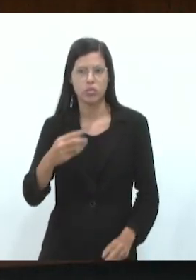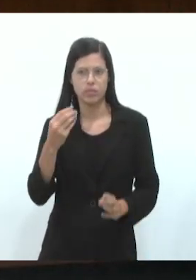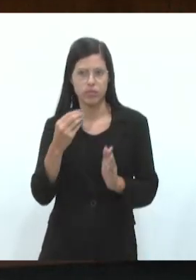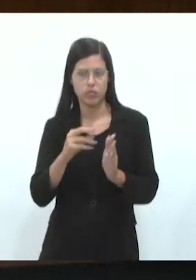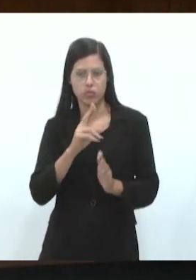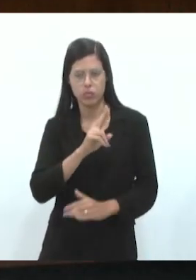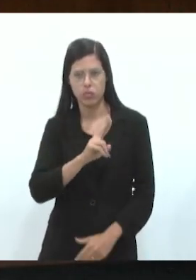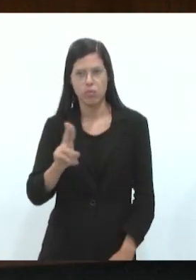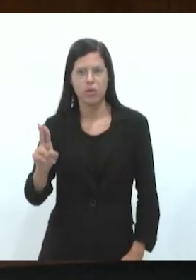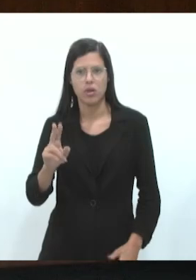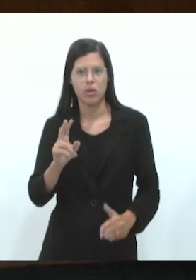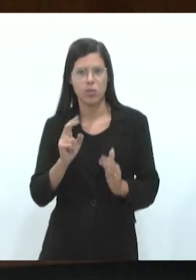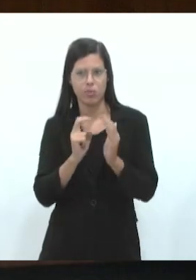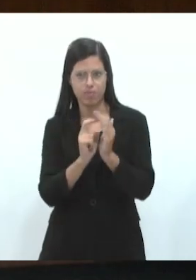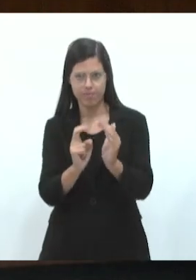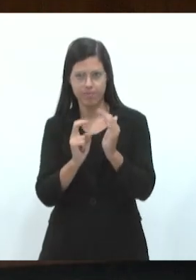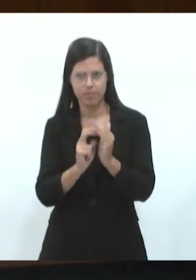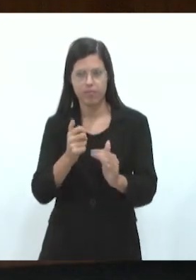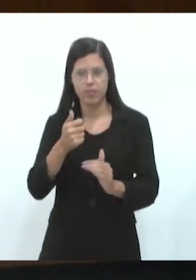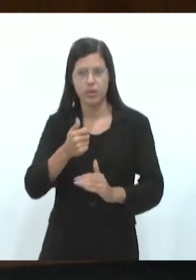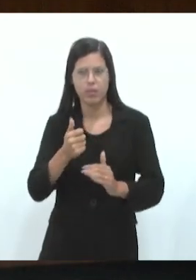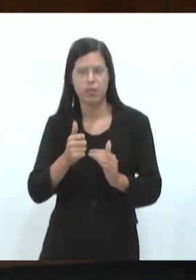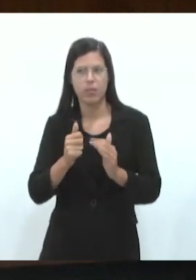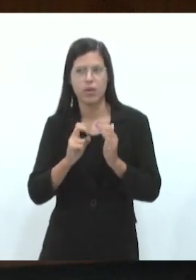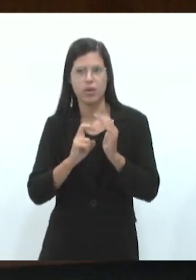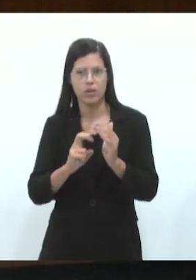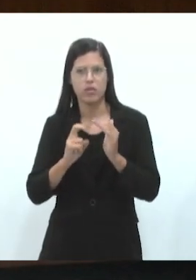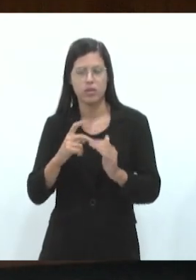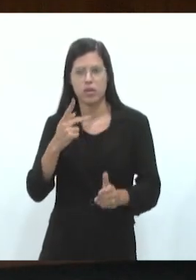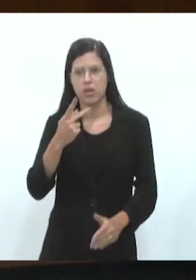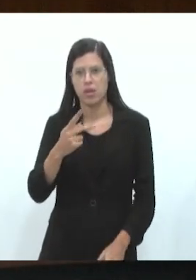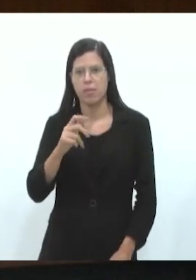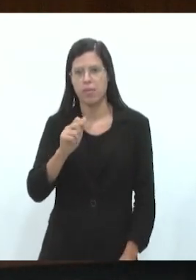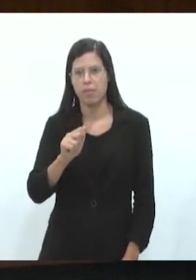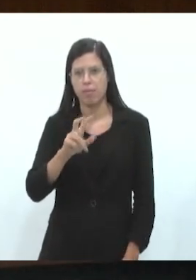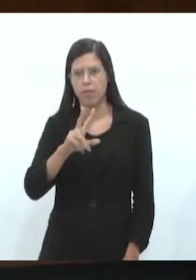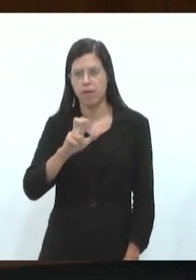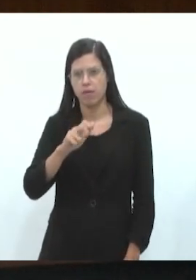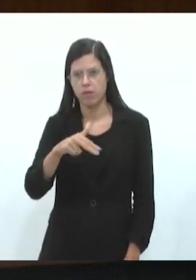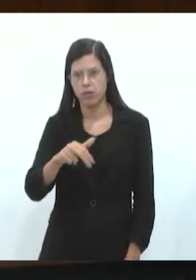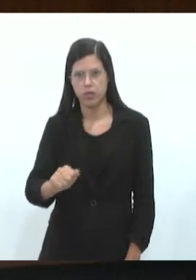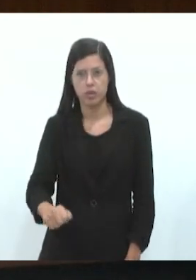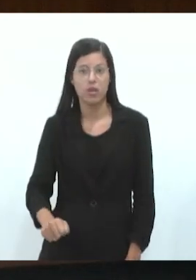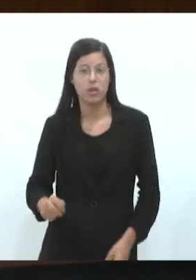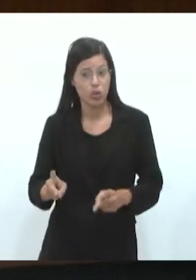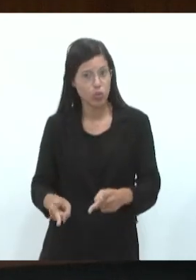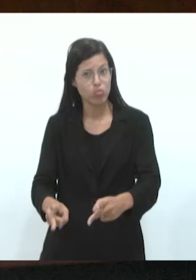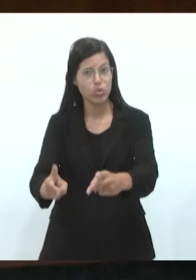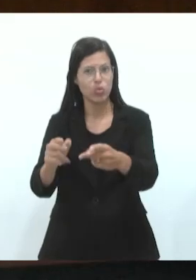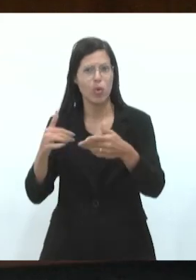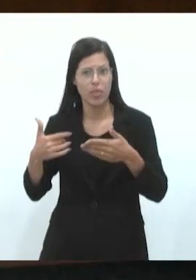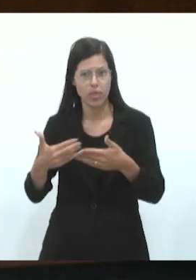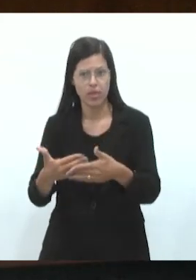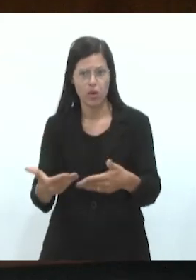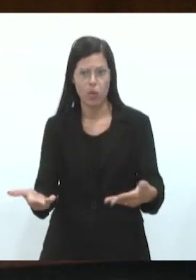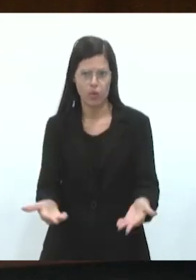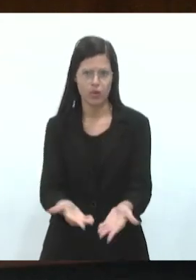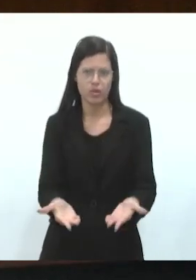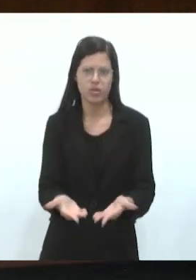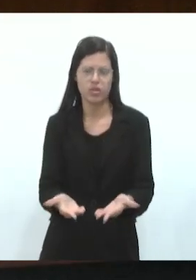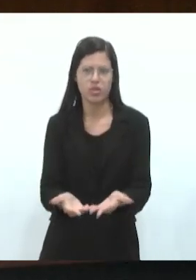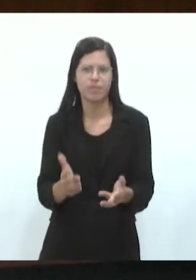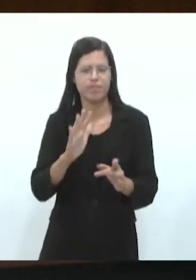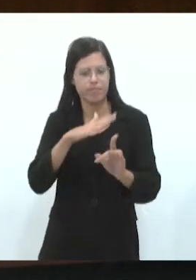metrô, primeira estação de quem sai da Pavuna para cá. E está lá até hoje. Então, a senhora presta uma